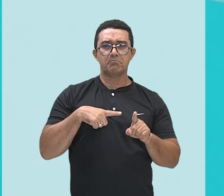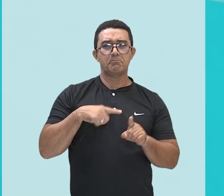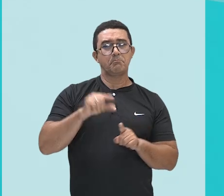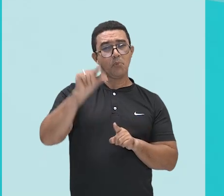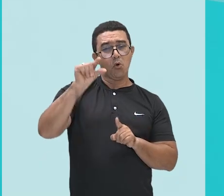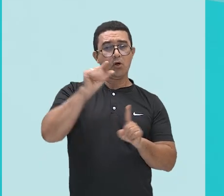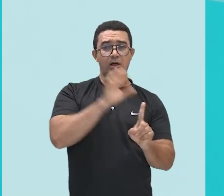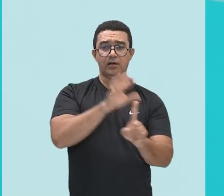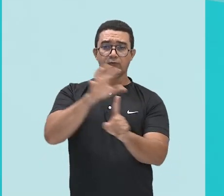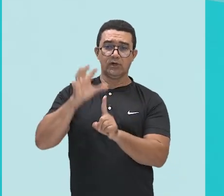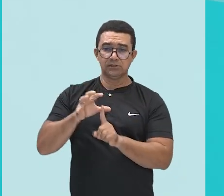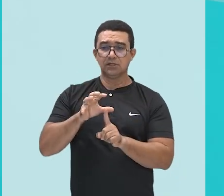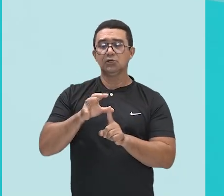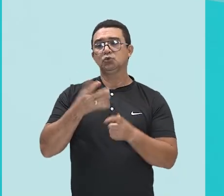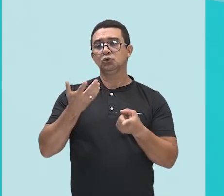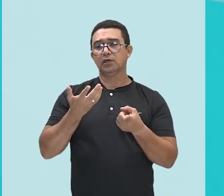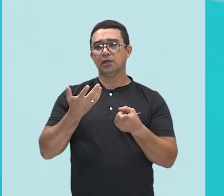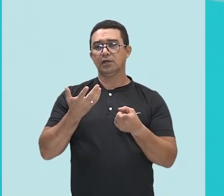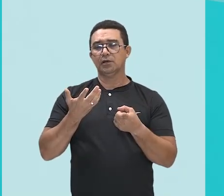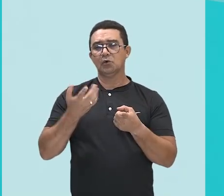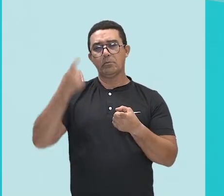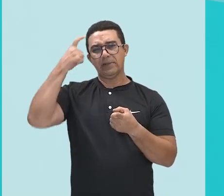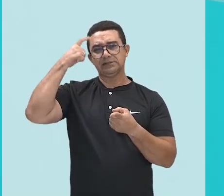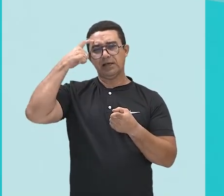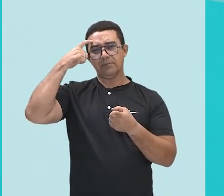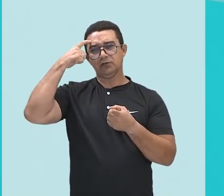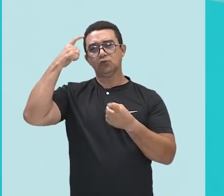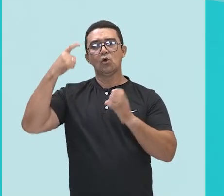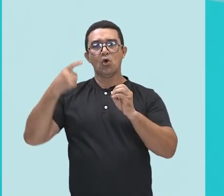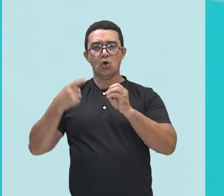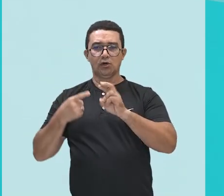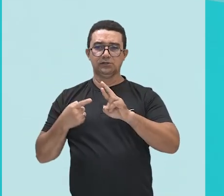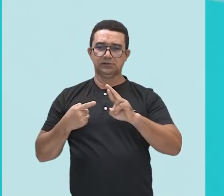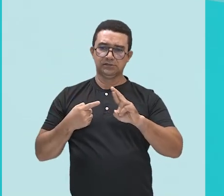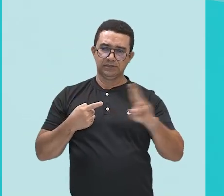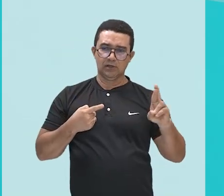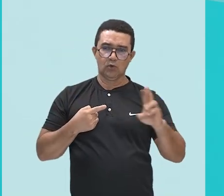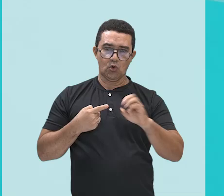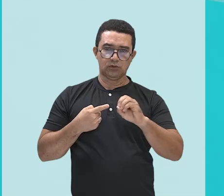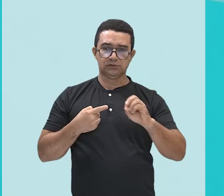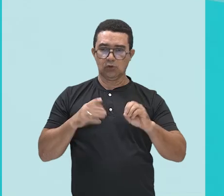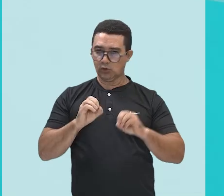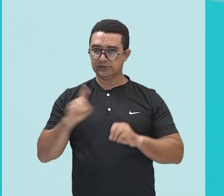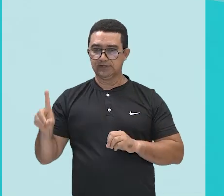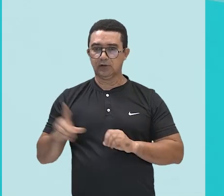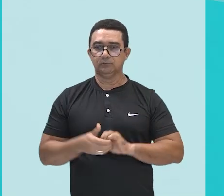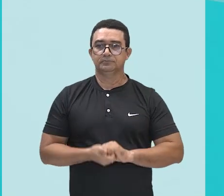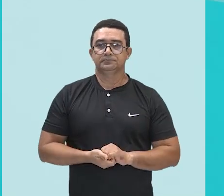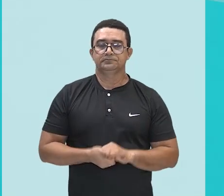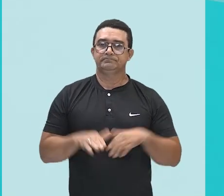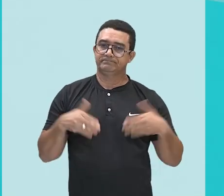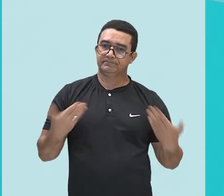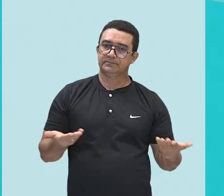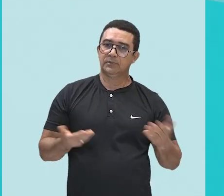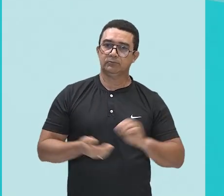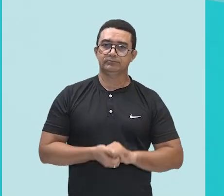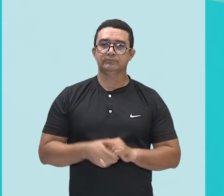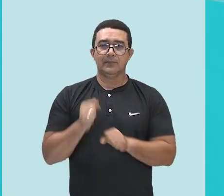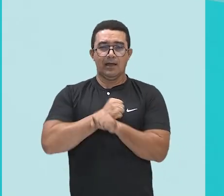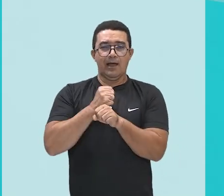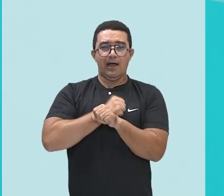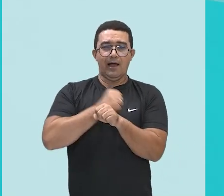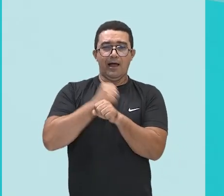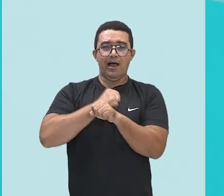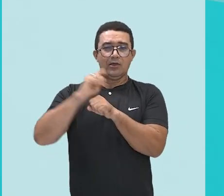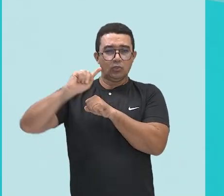a corrente ocidental, né, expressada pelos gregos romanos. Muito bem, então, anos